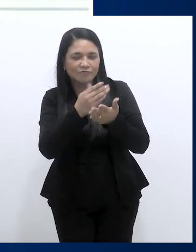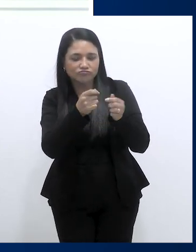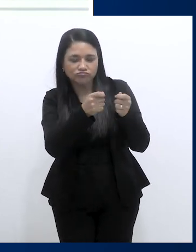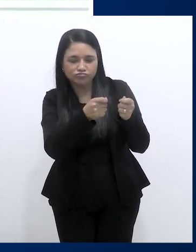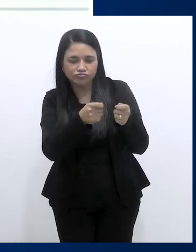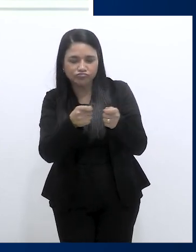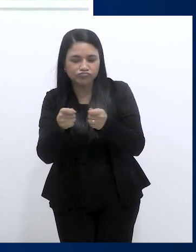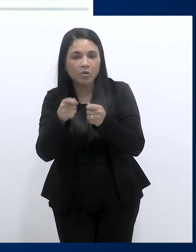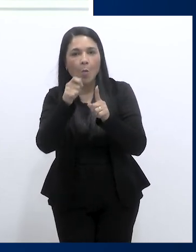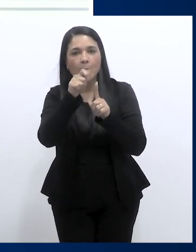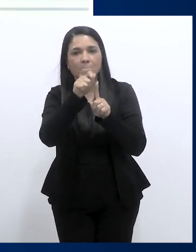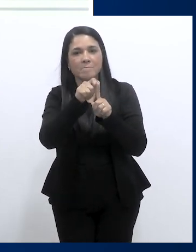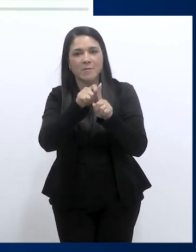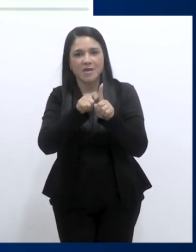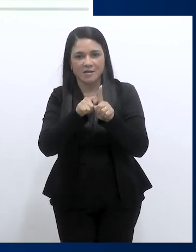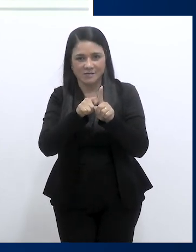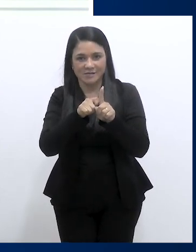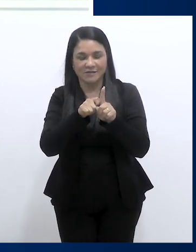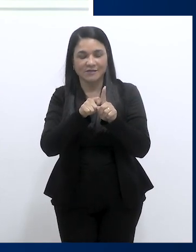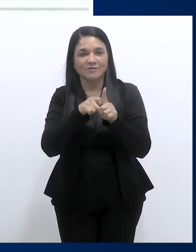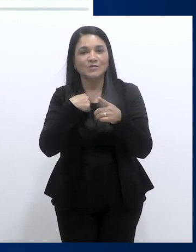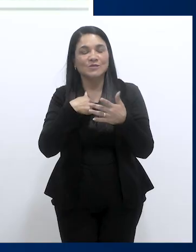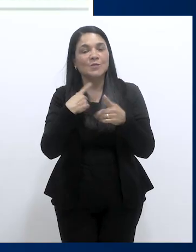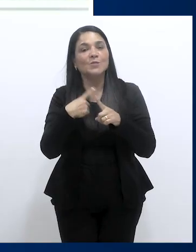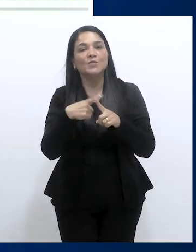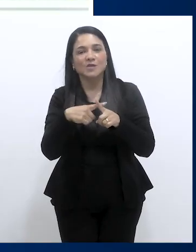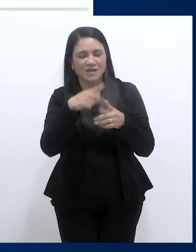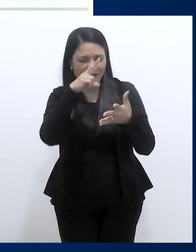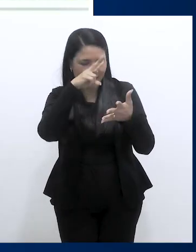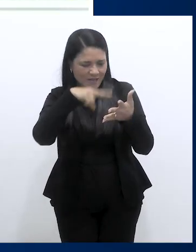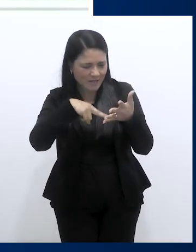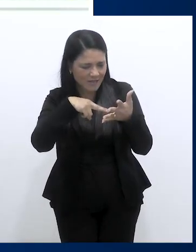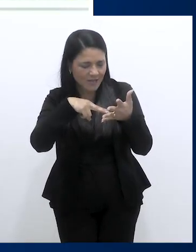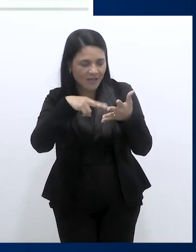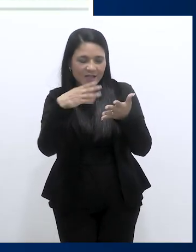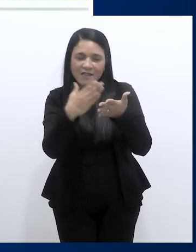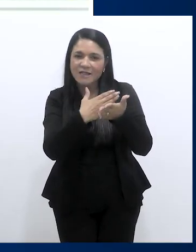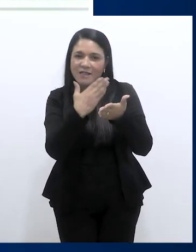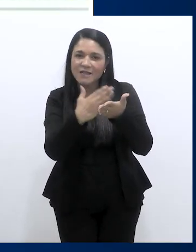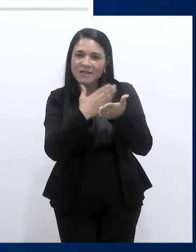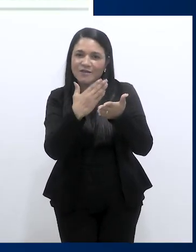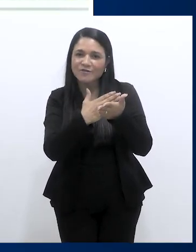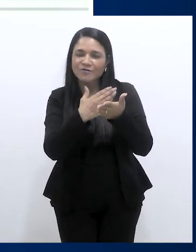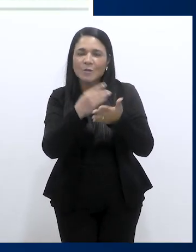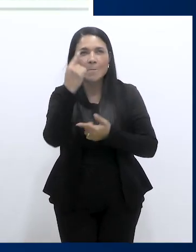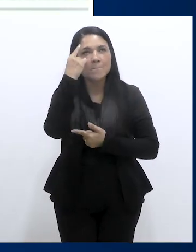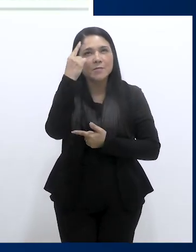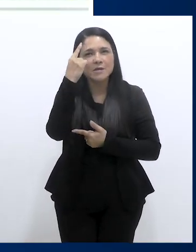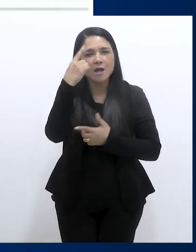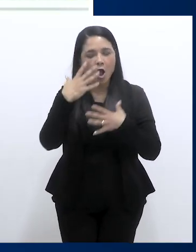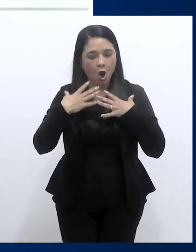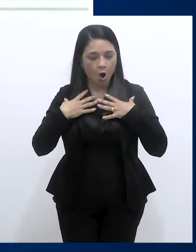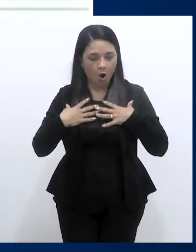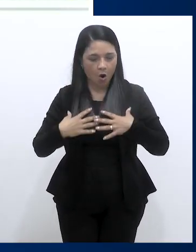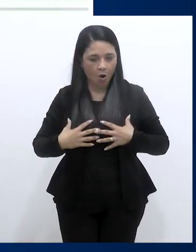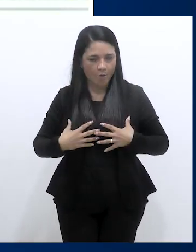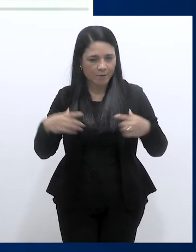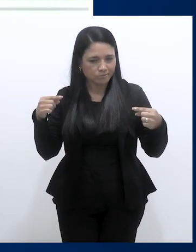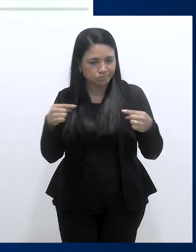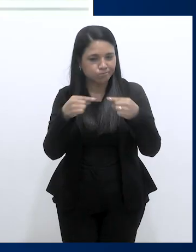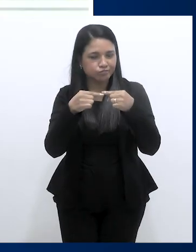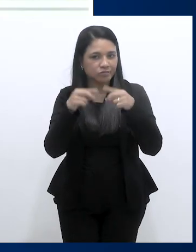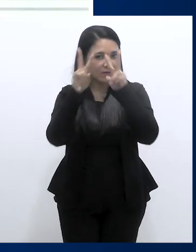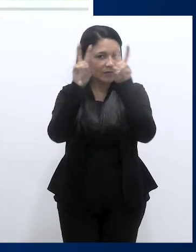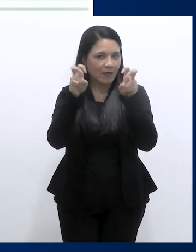do mês. Por quê? Porque quando a gente está lendo o livro, a gente já está pensando em que roupa que eu vou